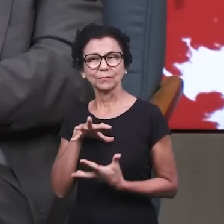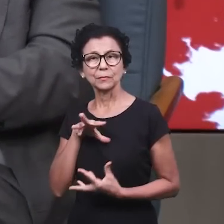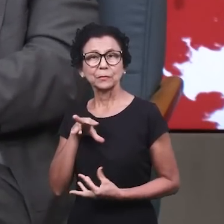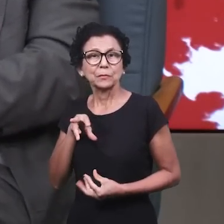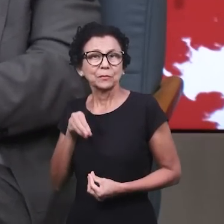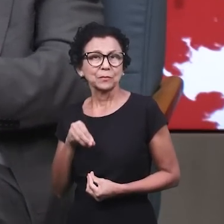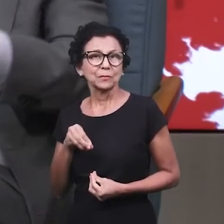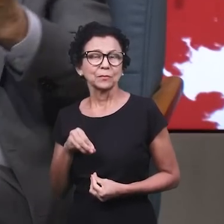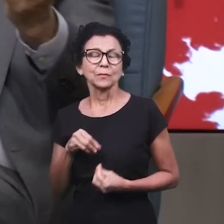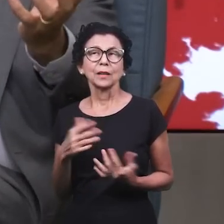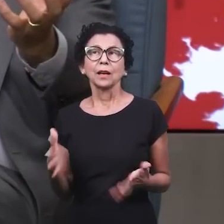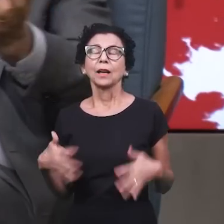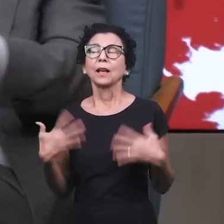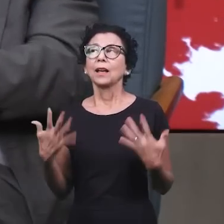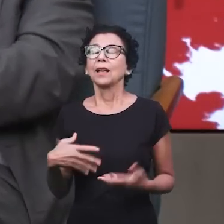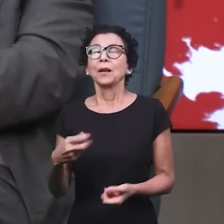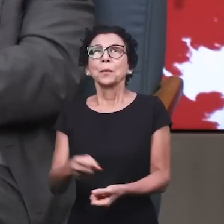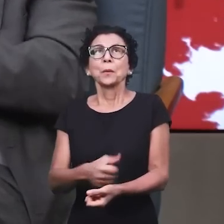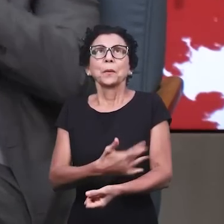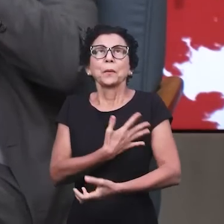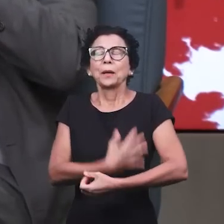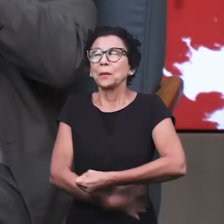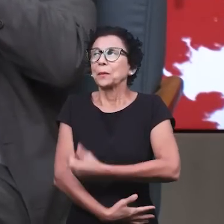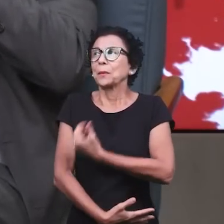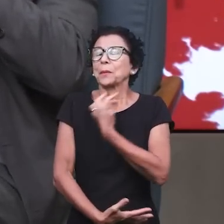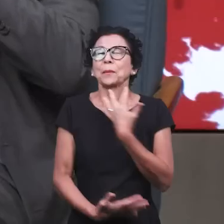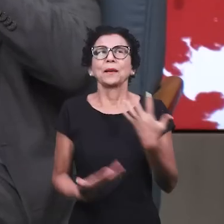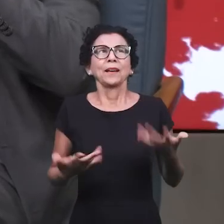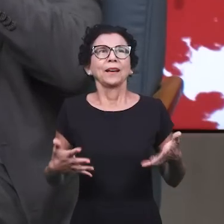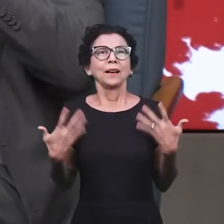aquele que estimula a sua emoção